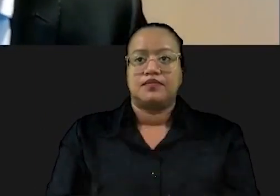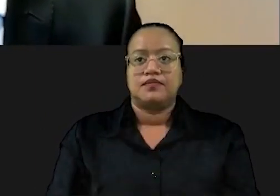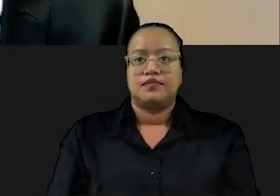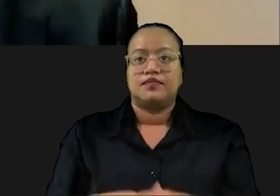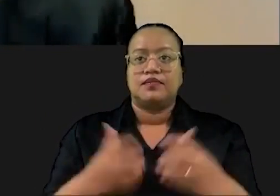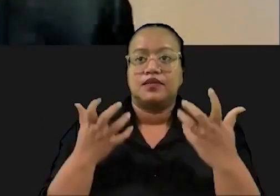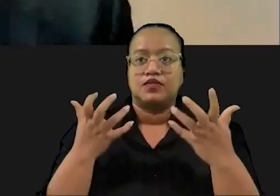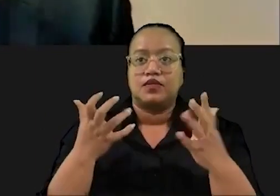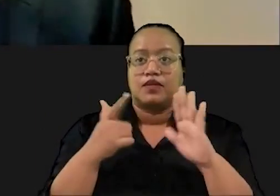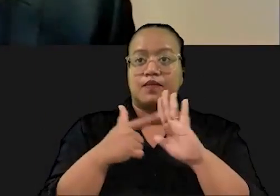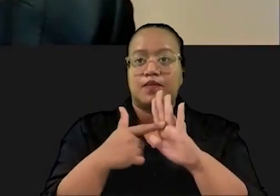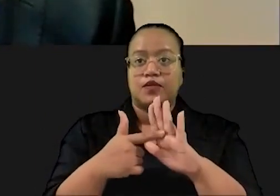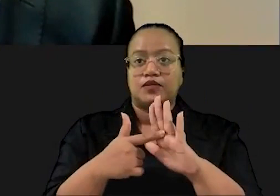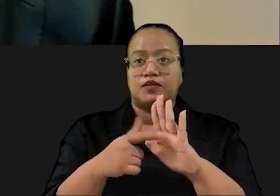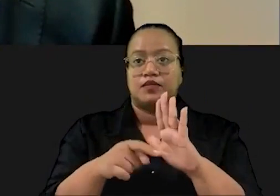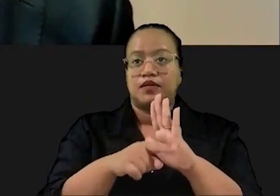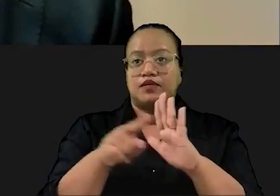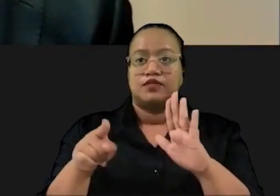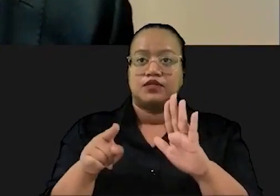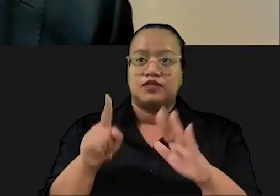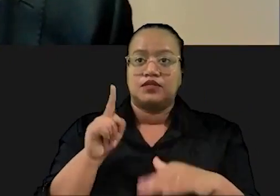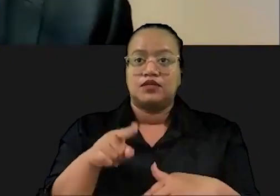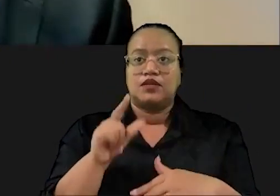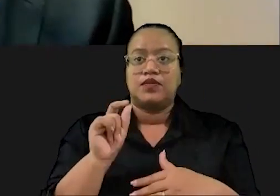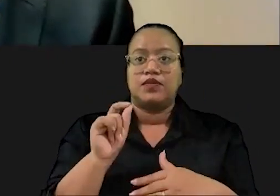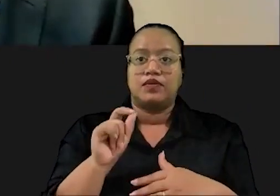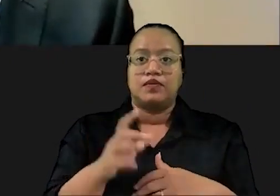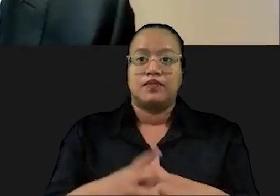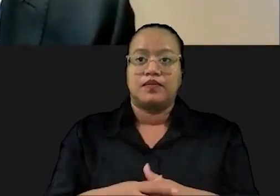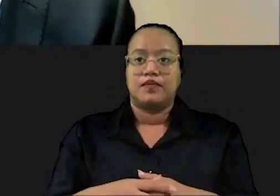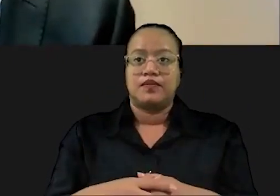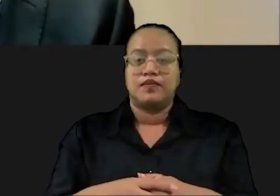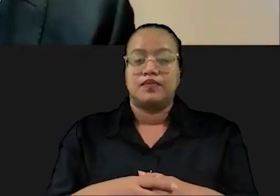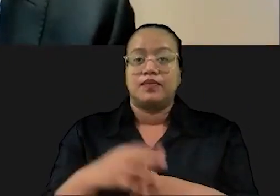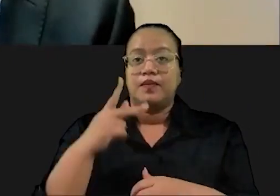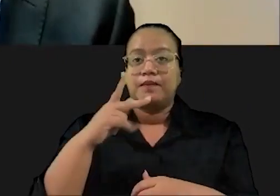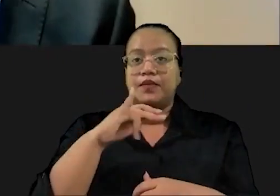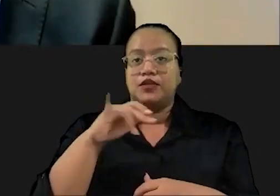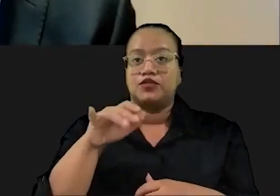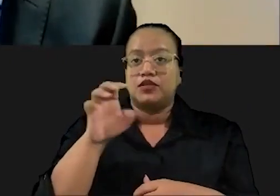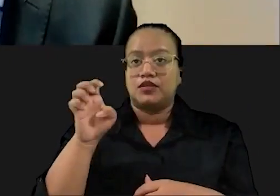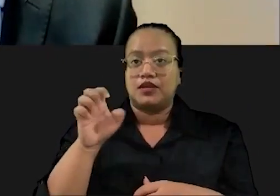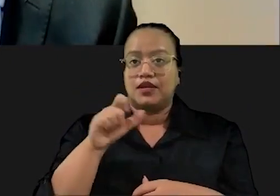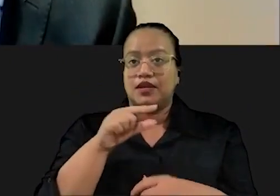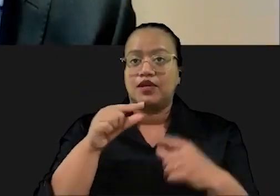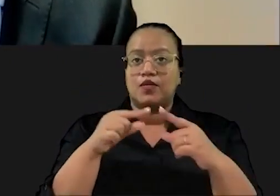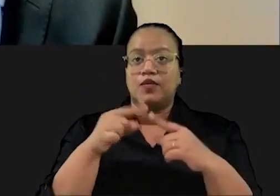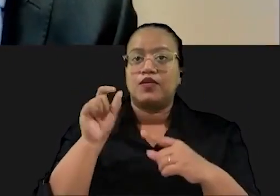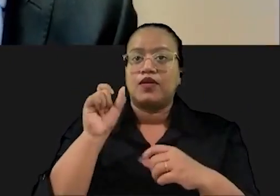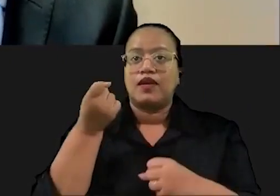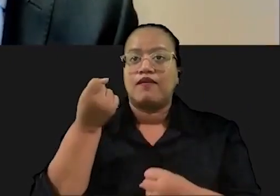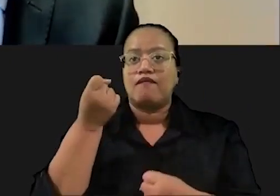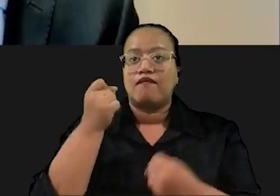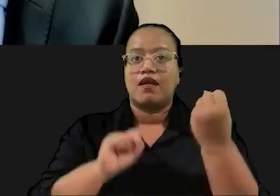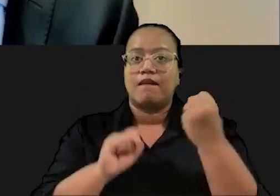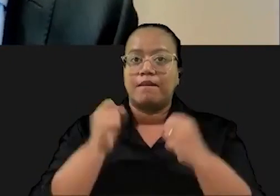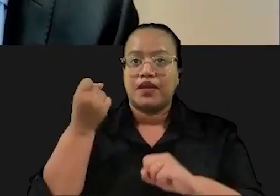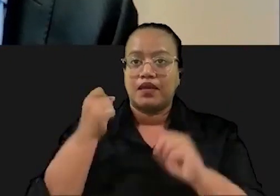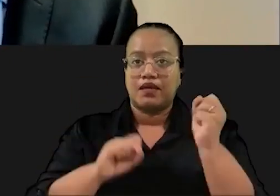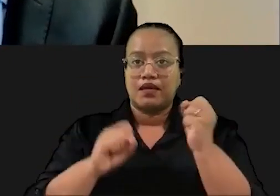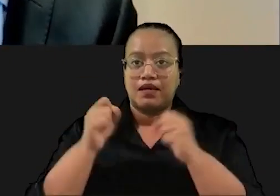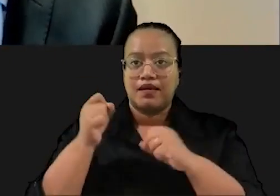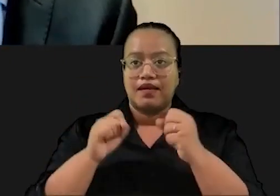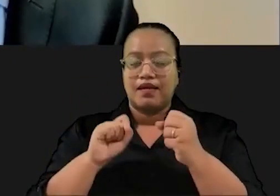nessa parte aqui é que no PJE a automação vem de fábrica. Não é algo que eu precise agregar, ela já faz